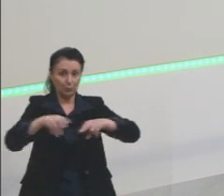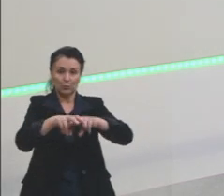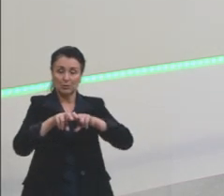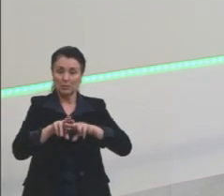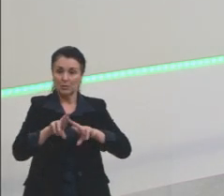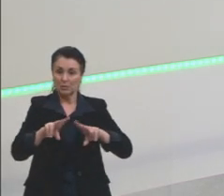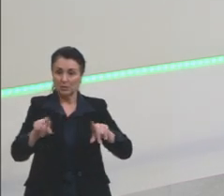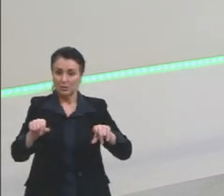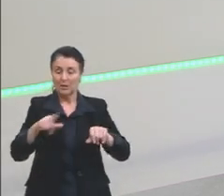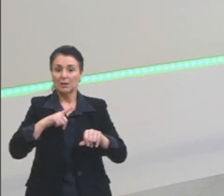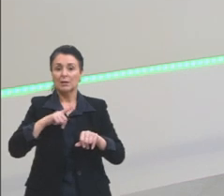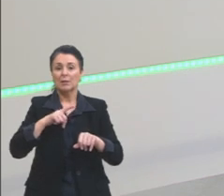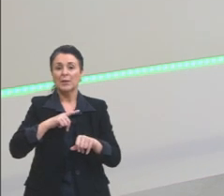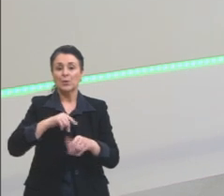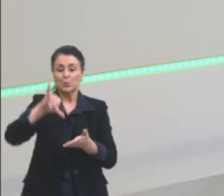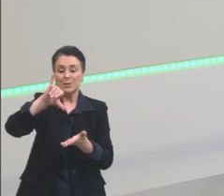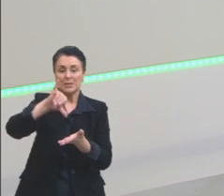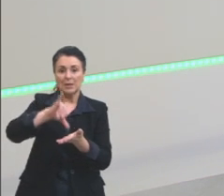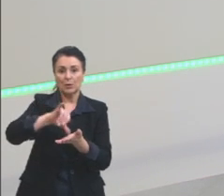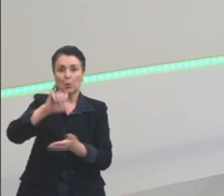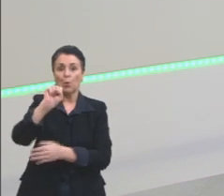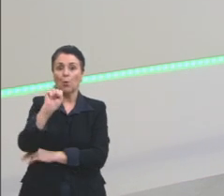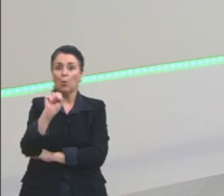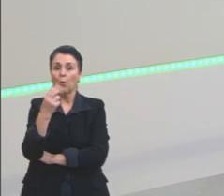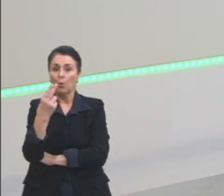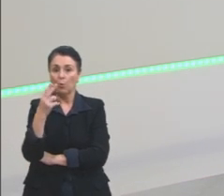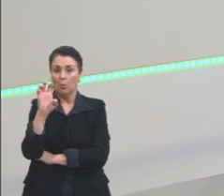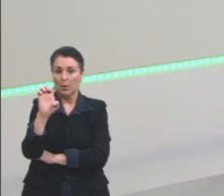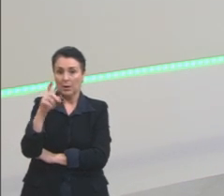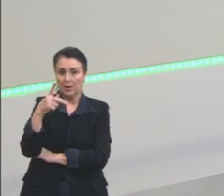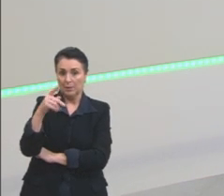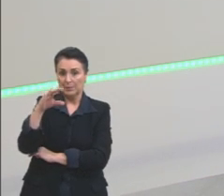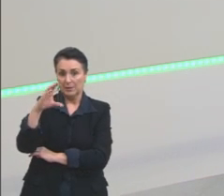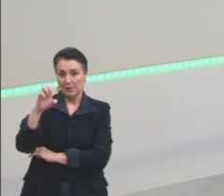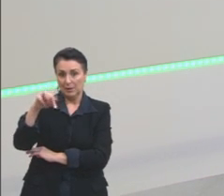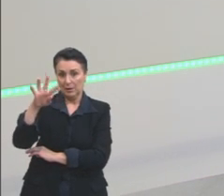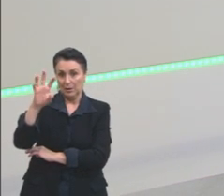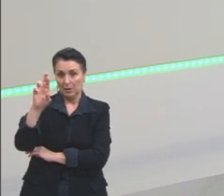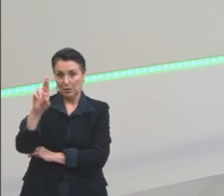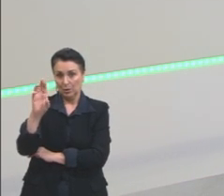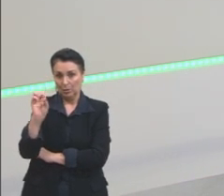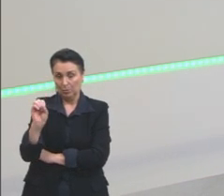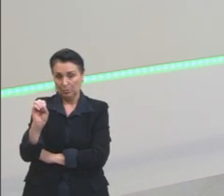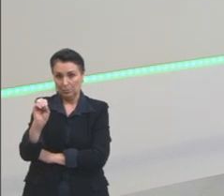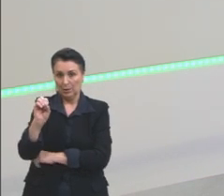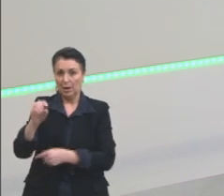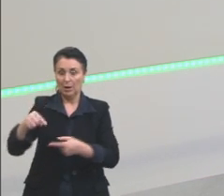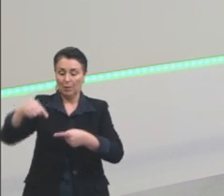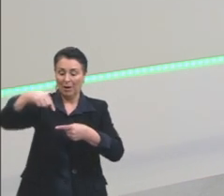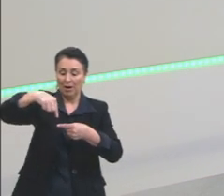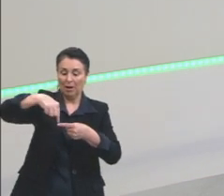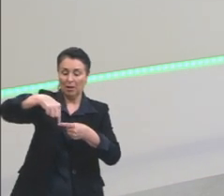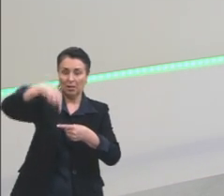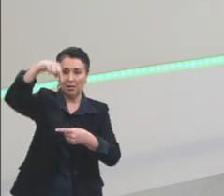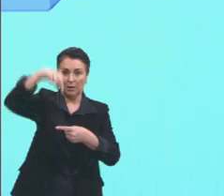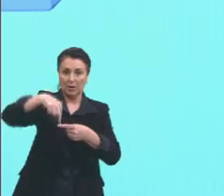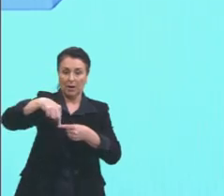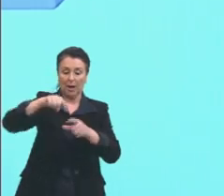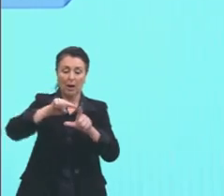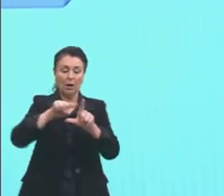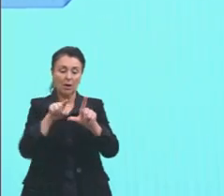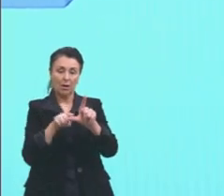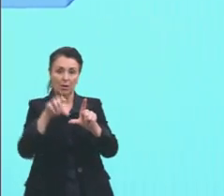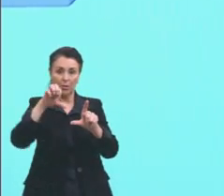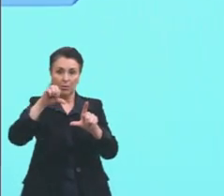que é o epicentro da aguçado o epicentro é uma linha reta 90° né com foco foco é